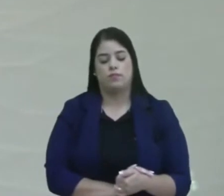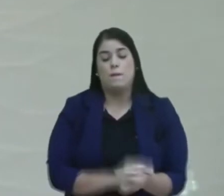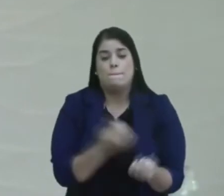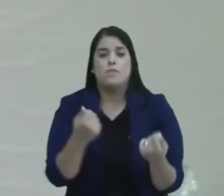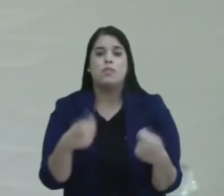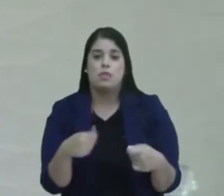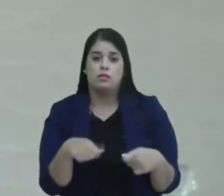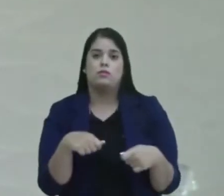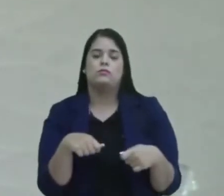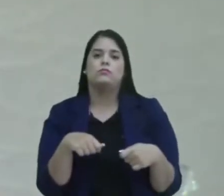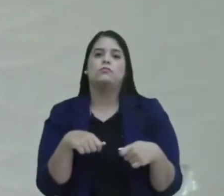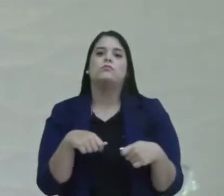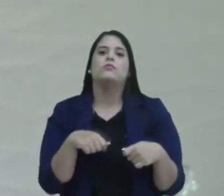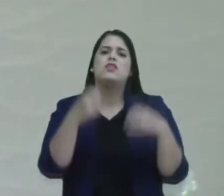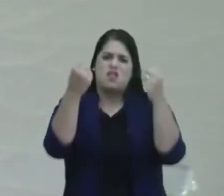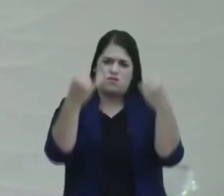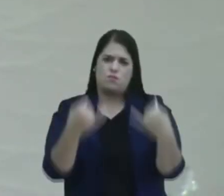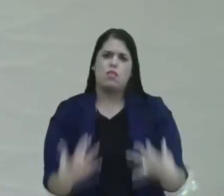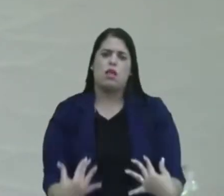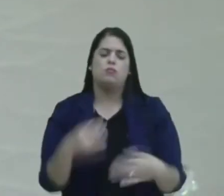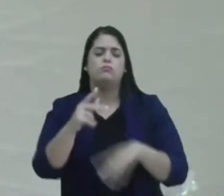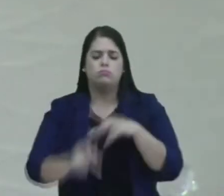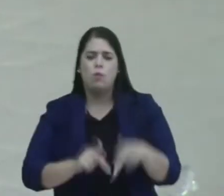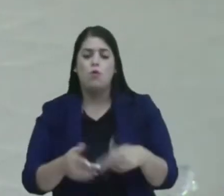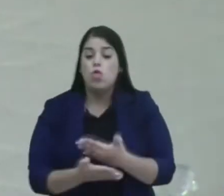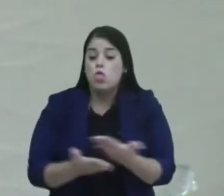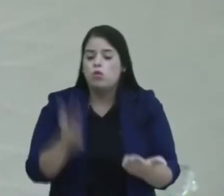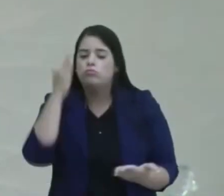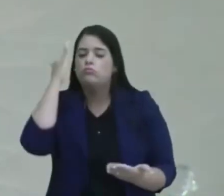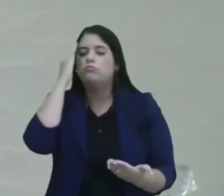precisa estar passando isso para o nosso povo, para que todos compreendam.